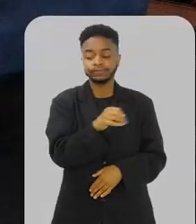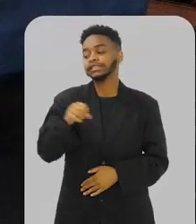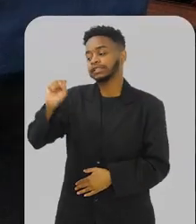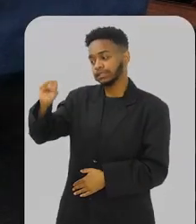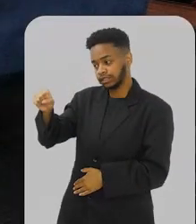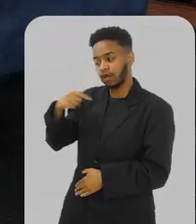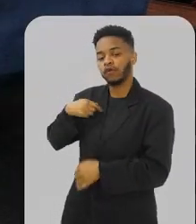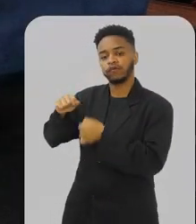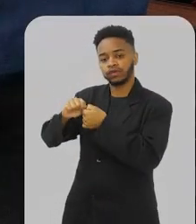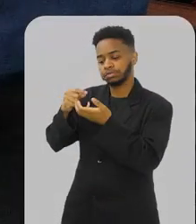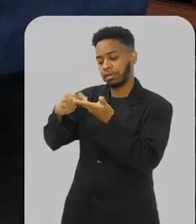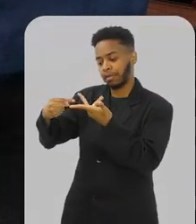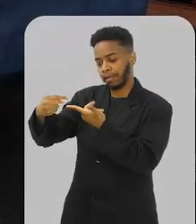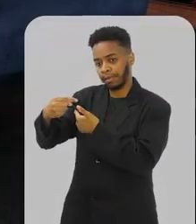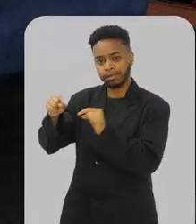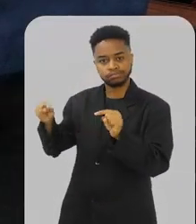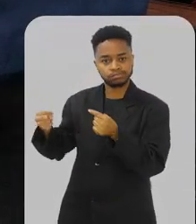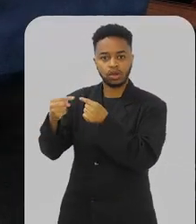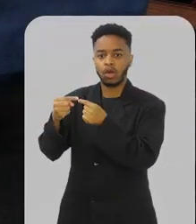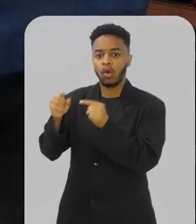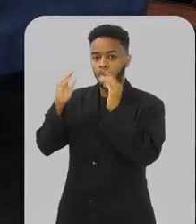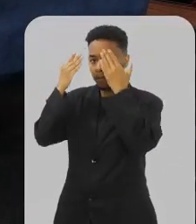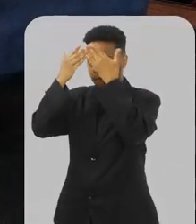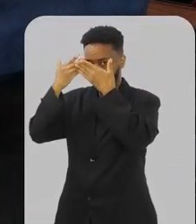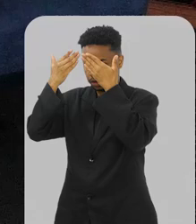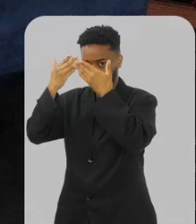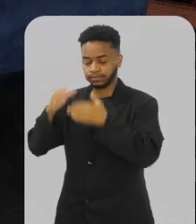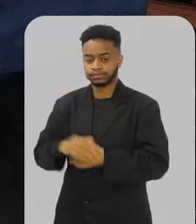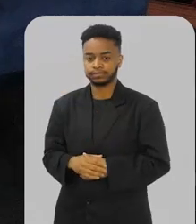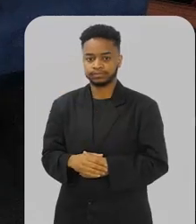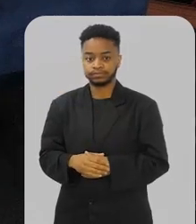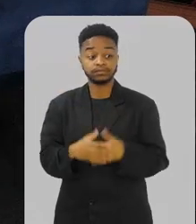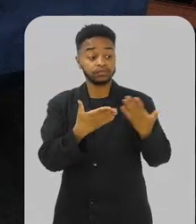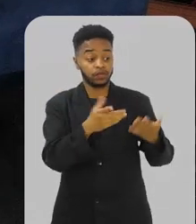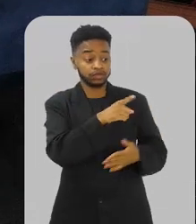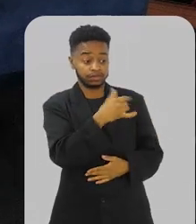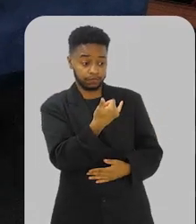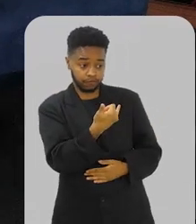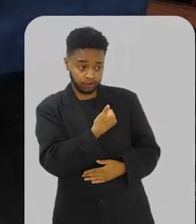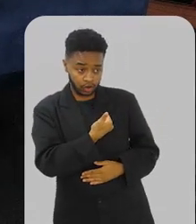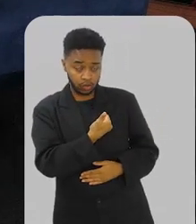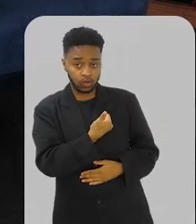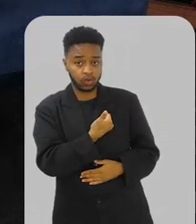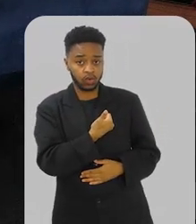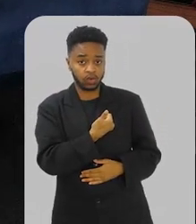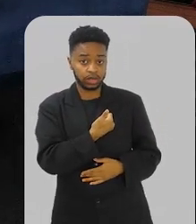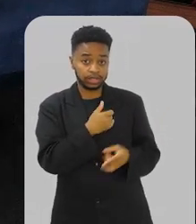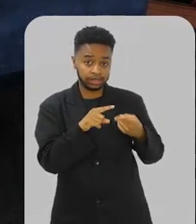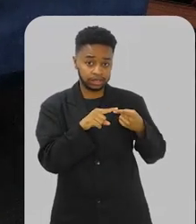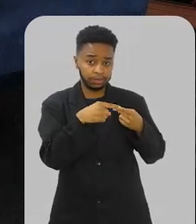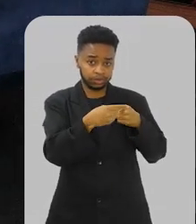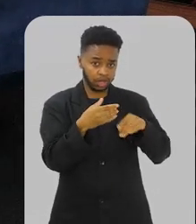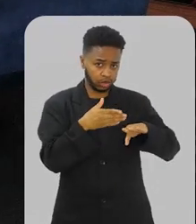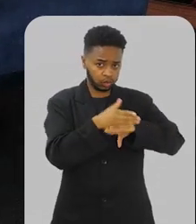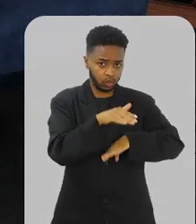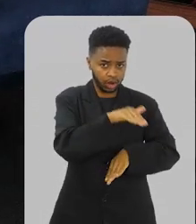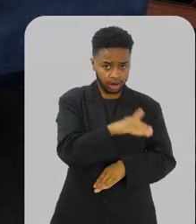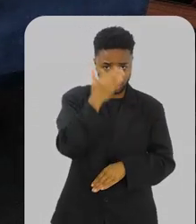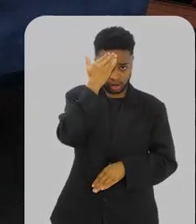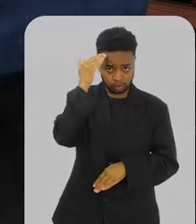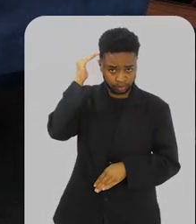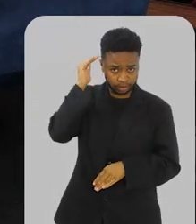Certo. todos os rituais necessários dentro da Umbanda. E pelo que você me disse, você entrou para o Candomblé